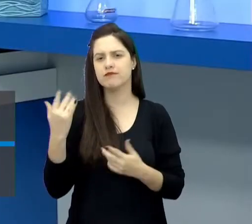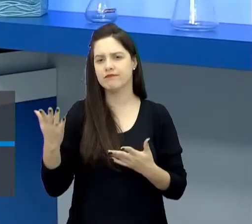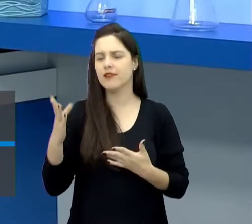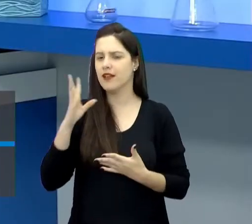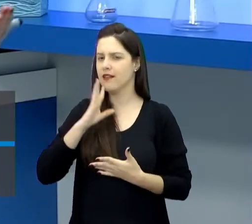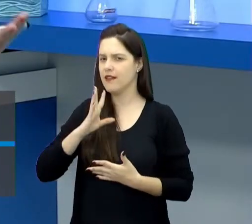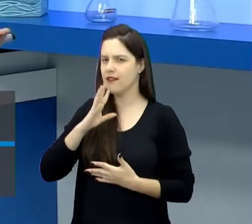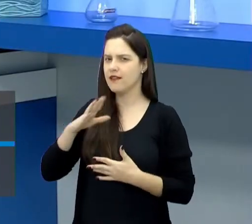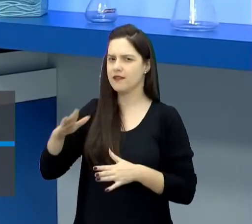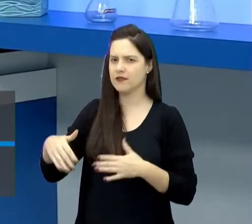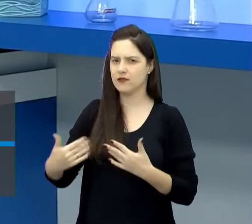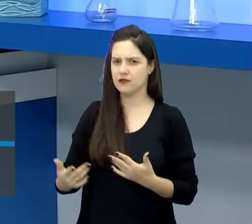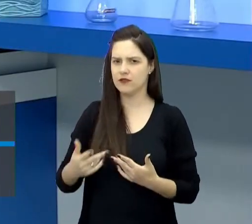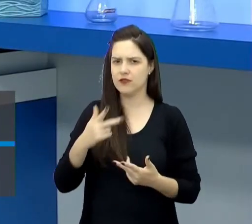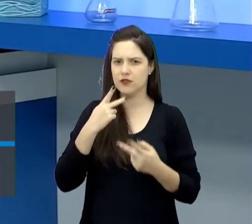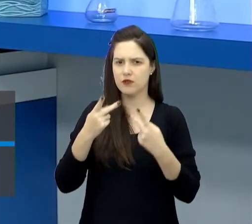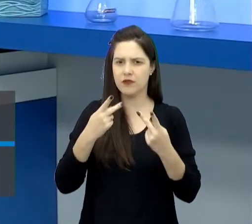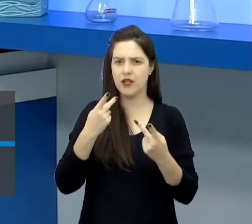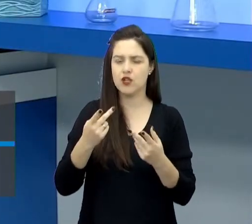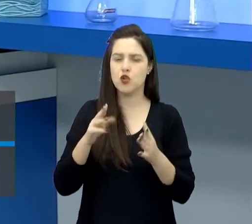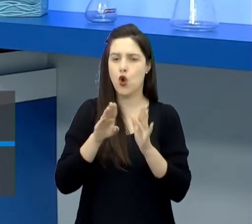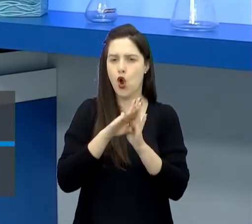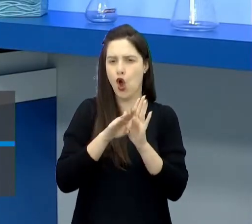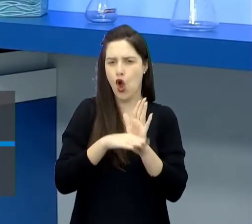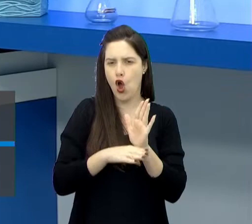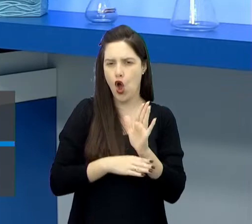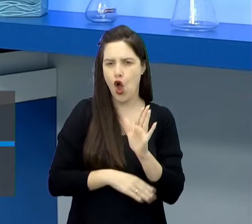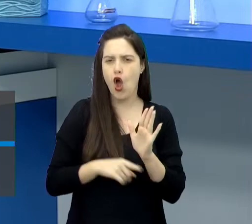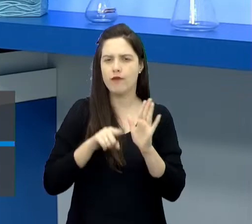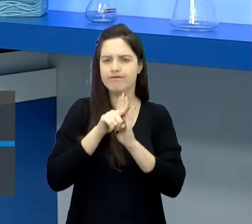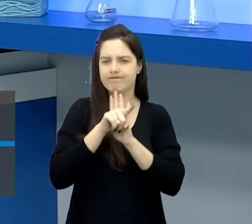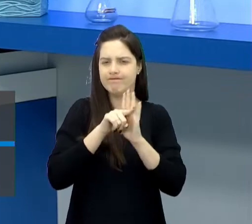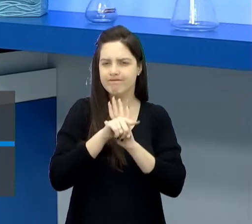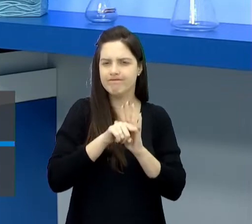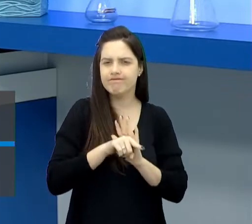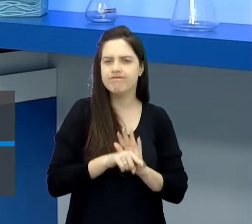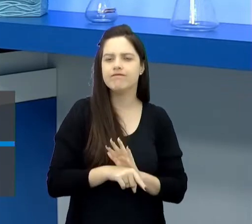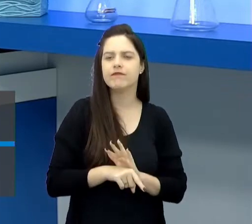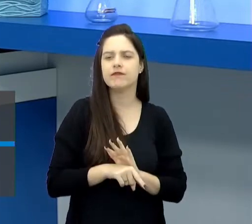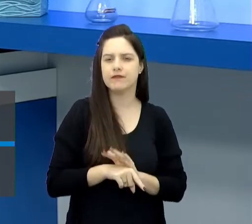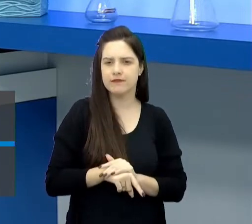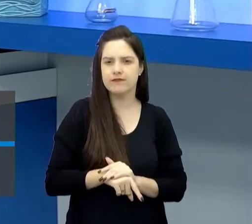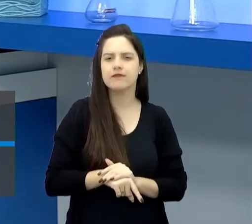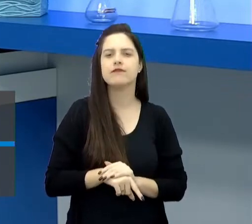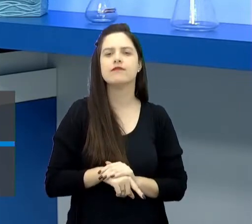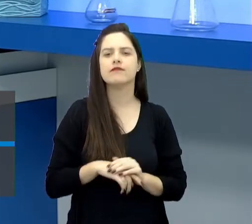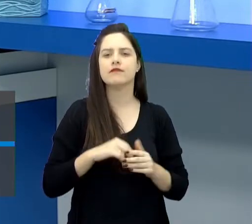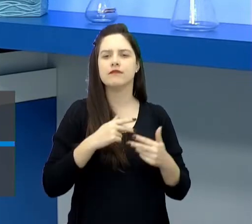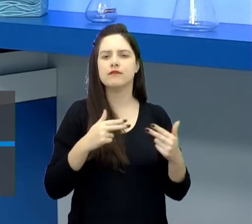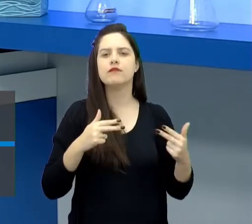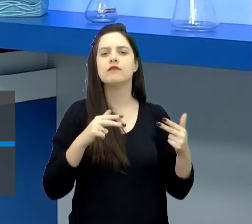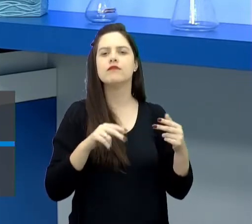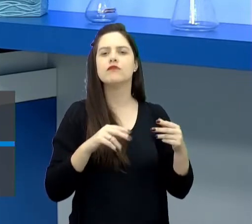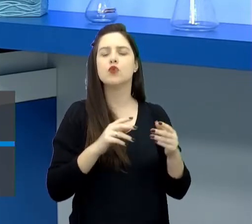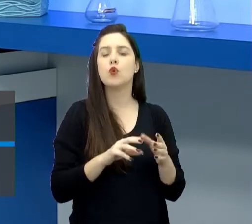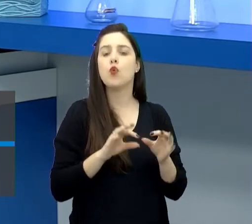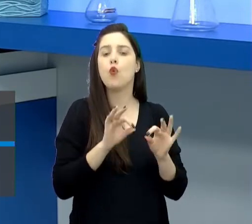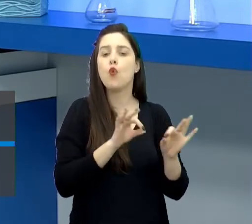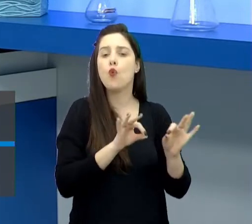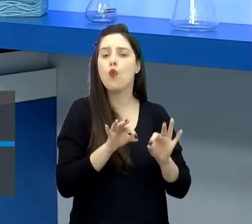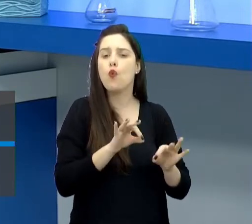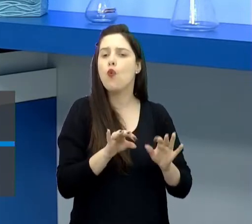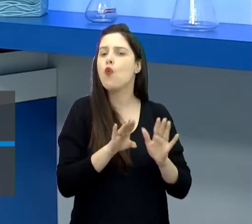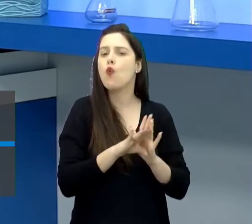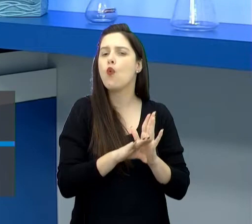gente, então, falando em orçamento, a pesquisa do vídeo era para pesquisar a diferença entre planejamento e orçamento. Será